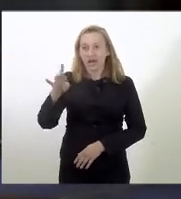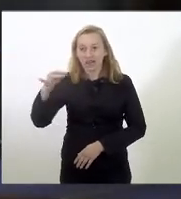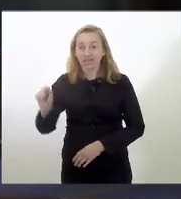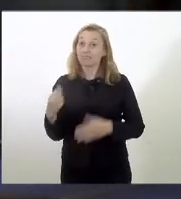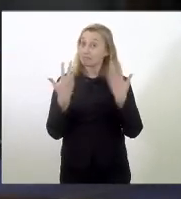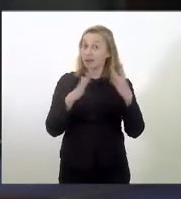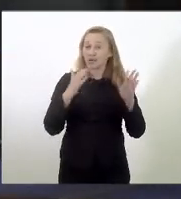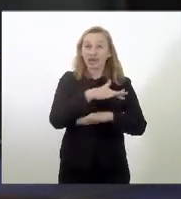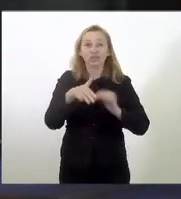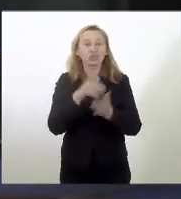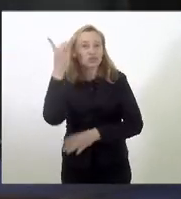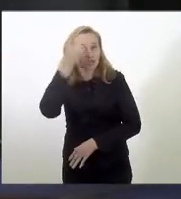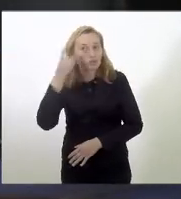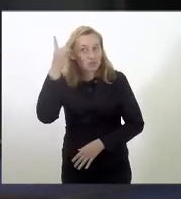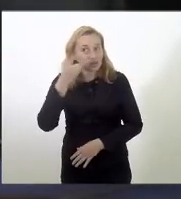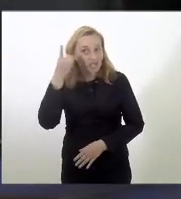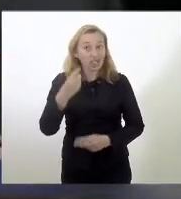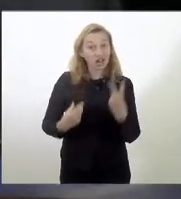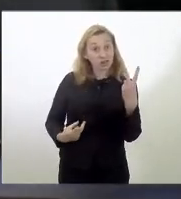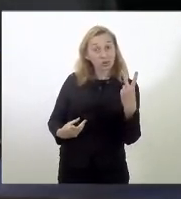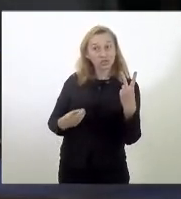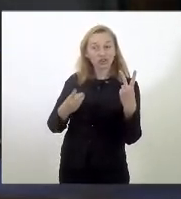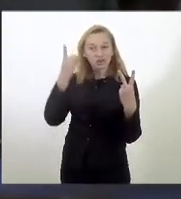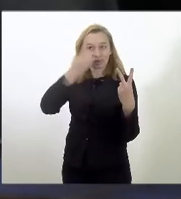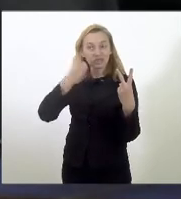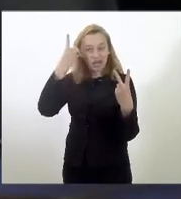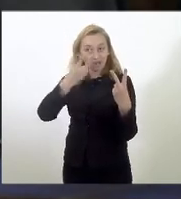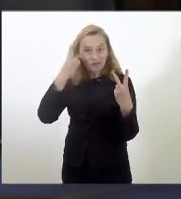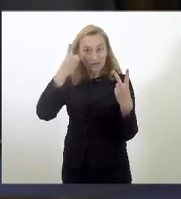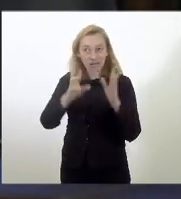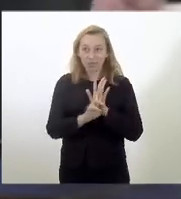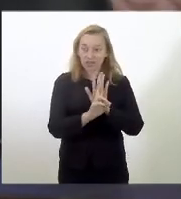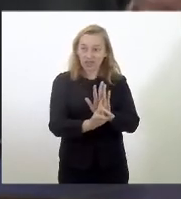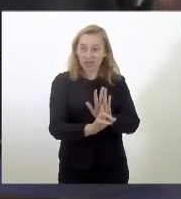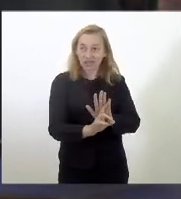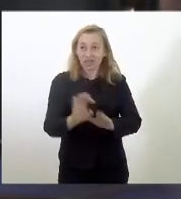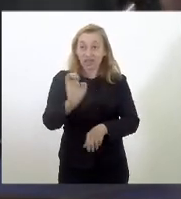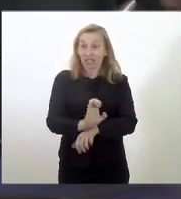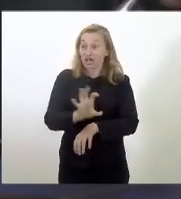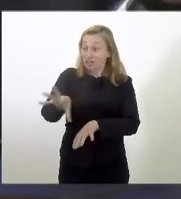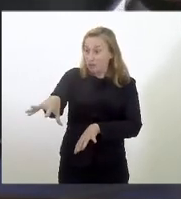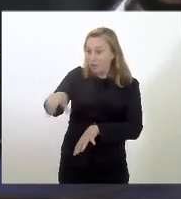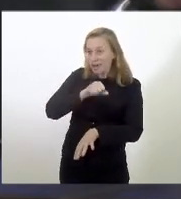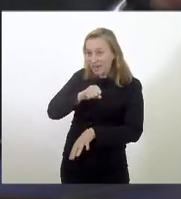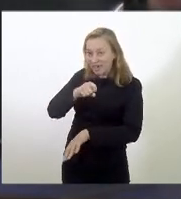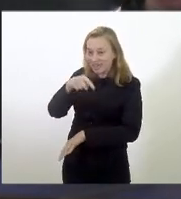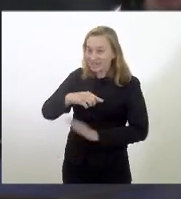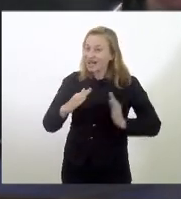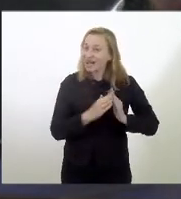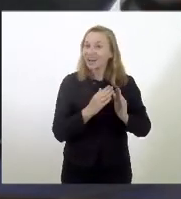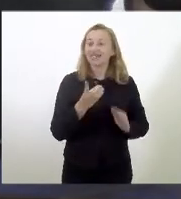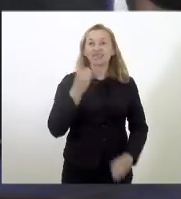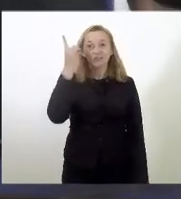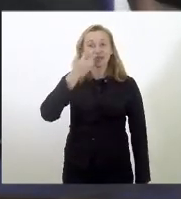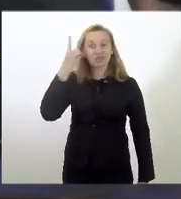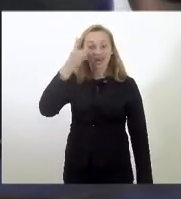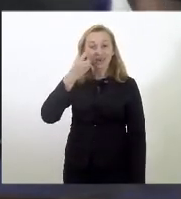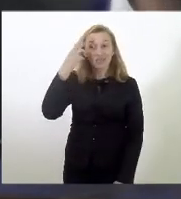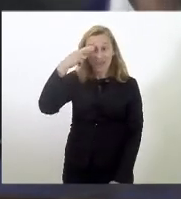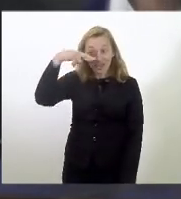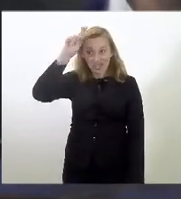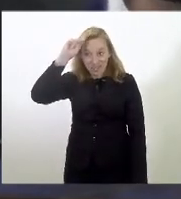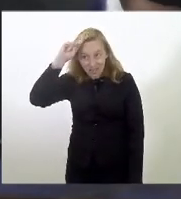e deputadas na figura de dois deputados estaduais que levei dessa casa, o deputado Renan Ferreirinha, meu secretário de